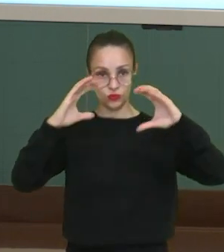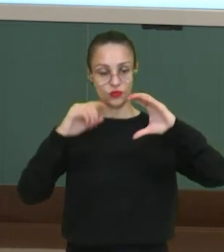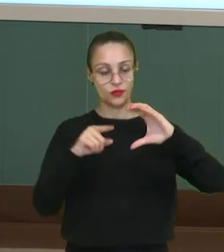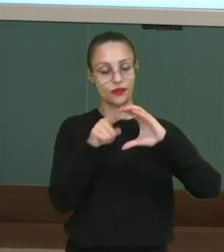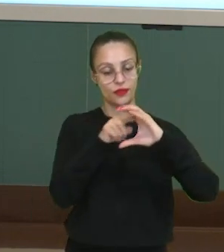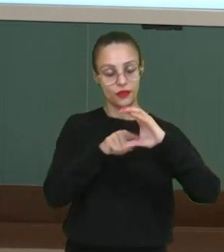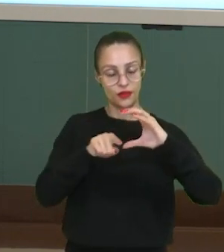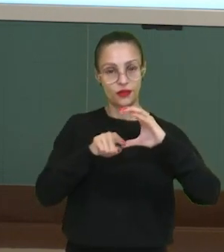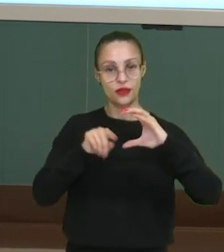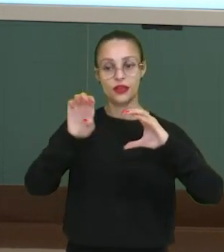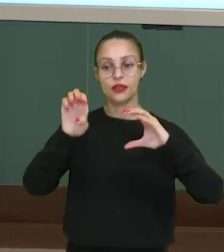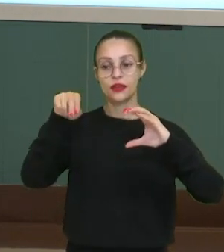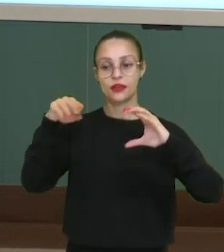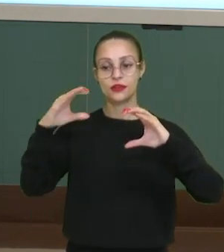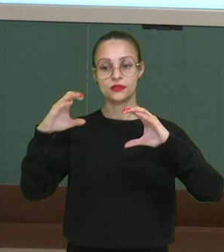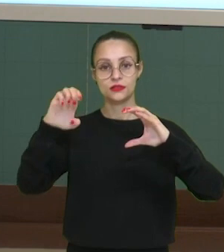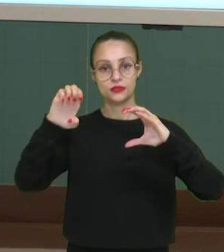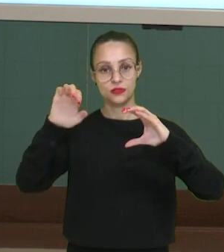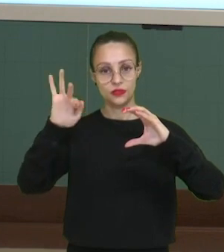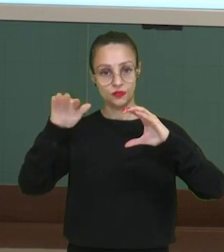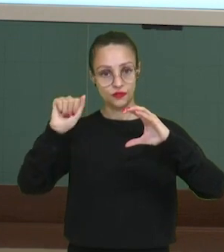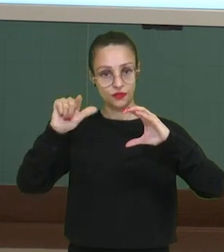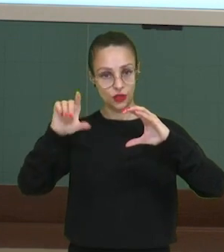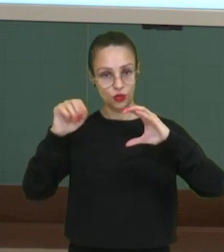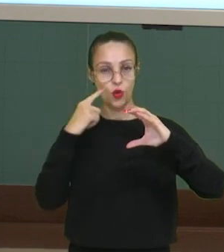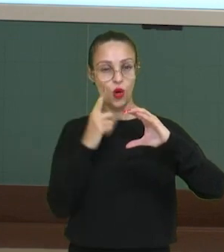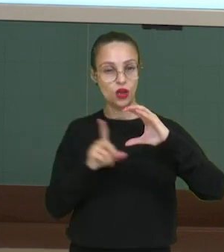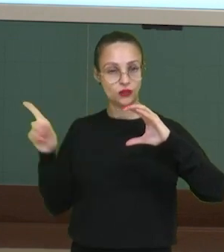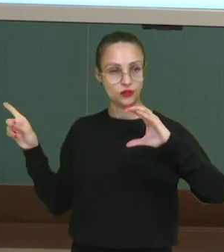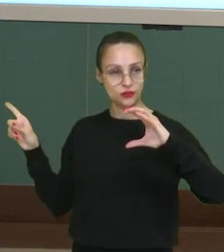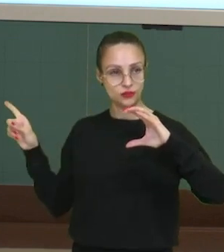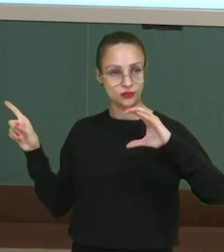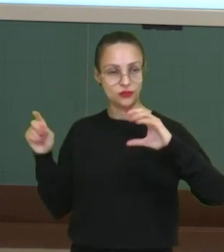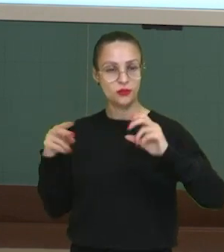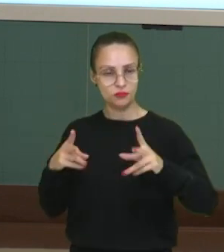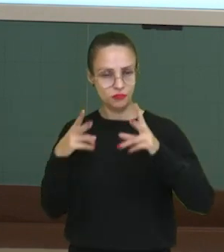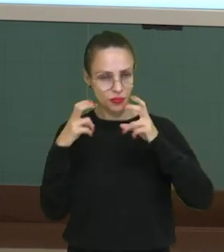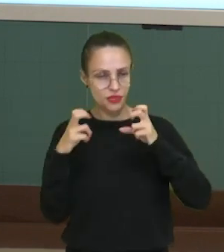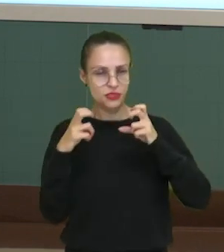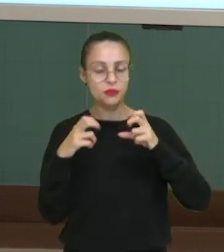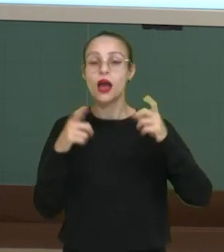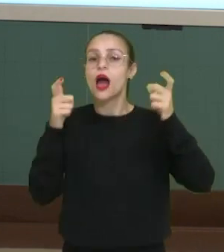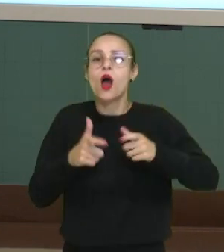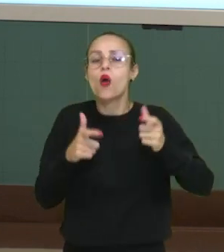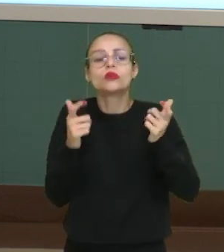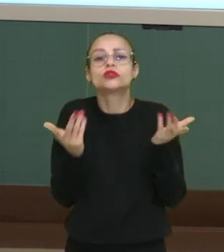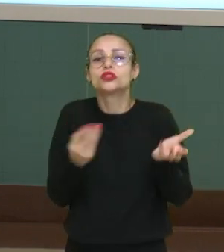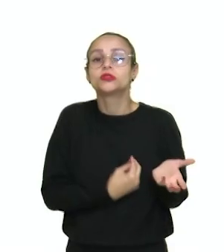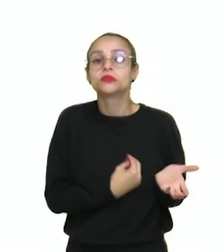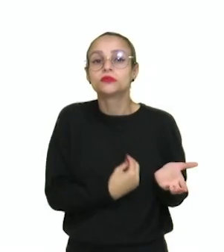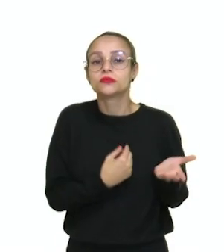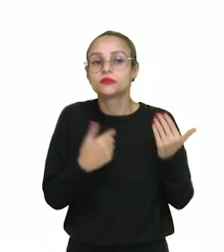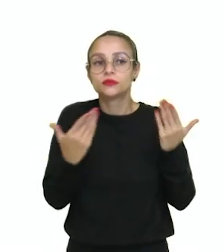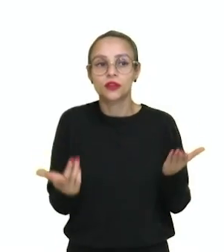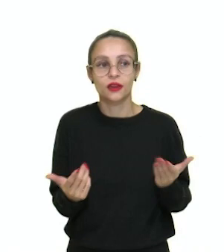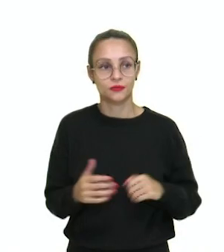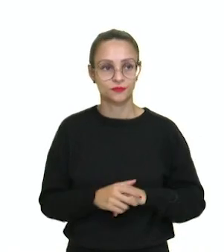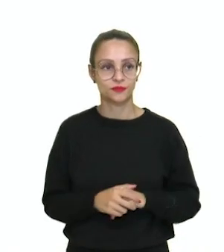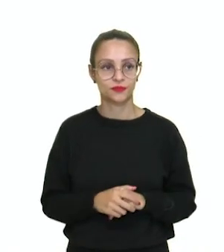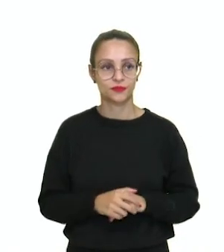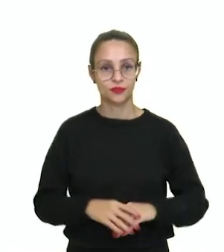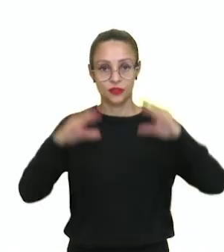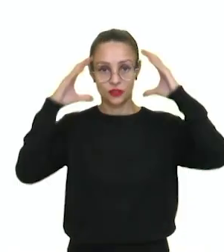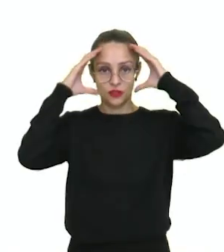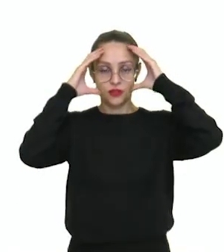localizado? Enquanto eu vou lendo o texto, repare bem na imagem, reconheça aonde ele se encontra. Está localizado,